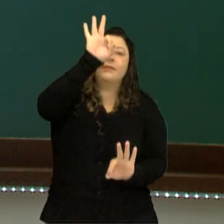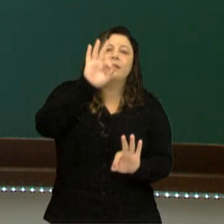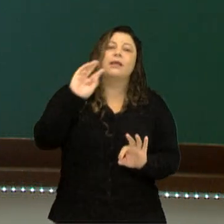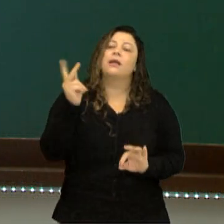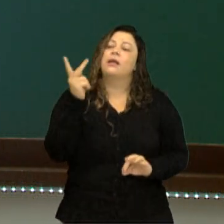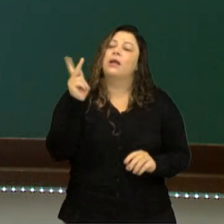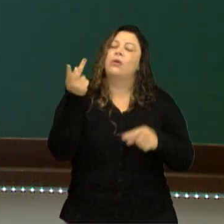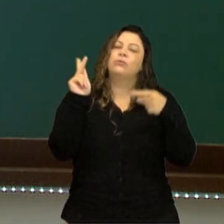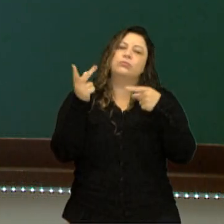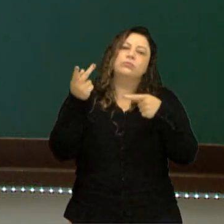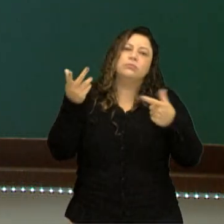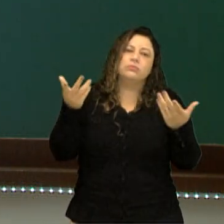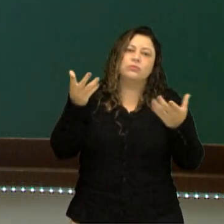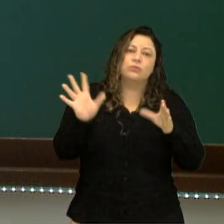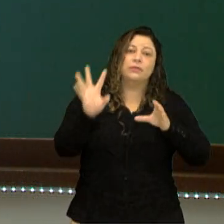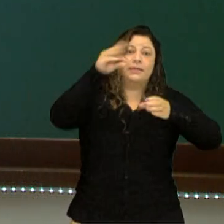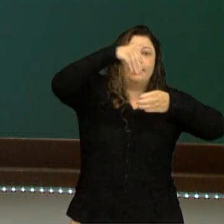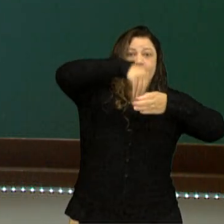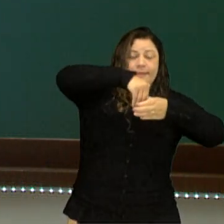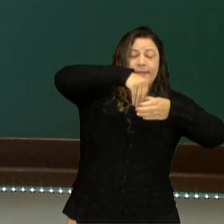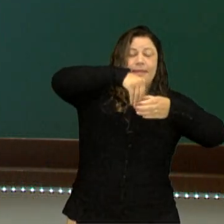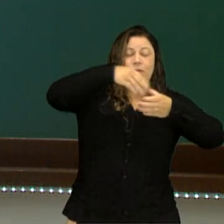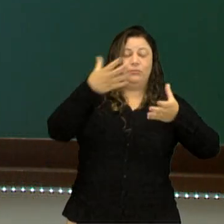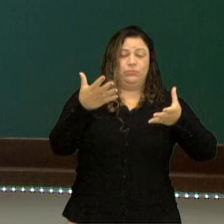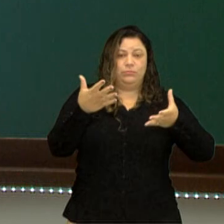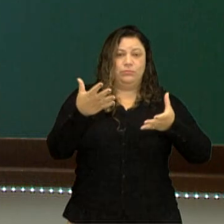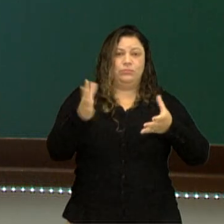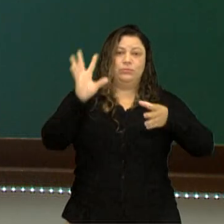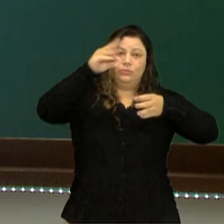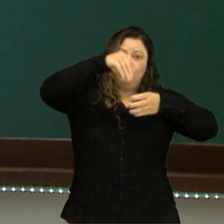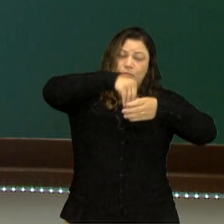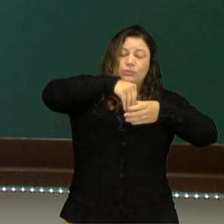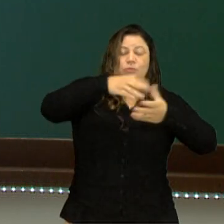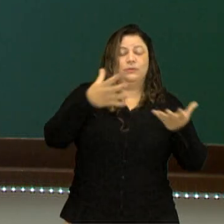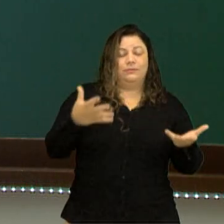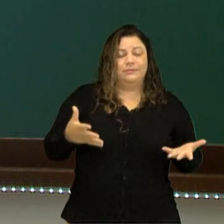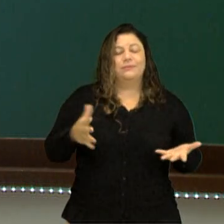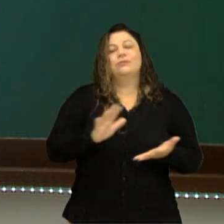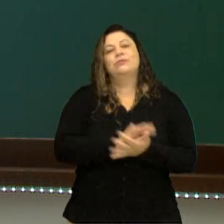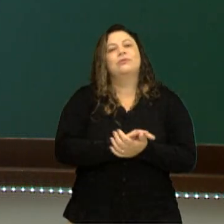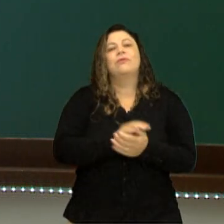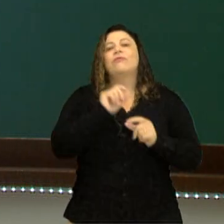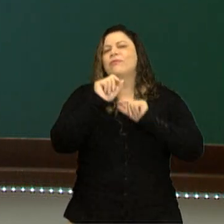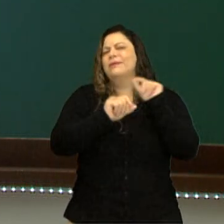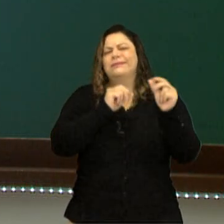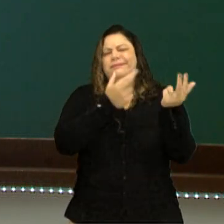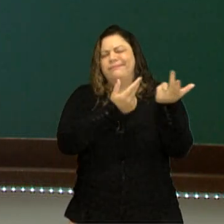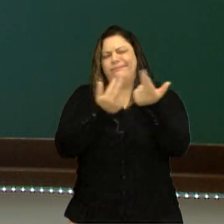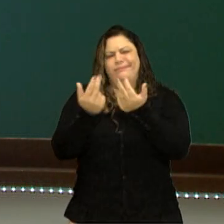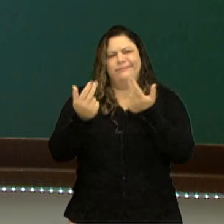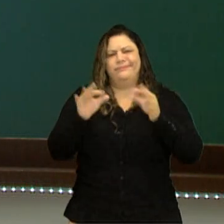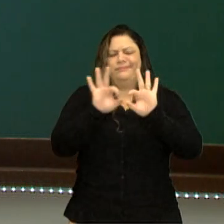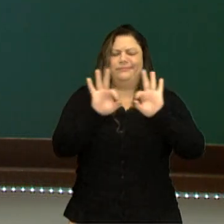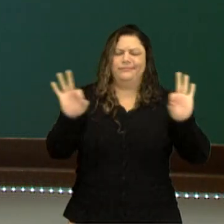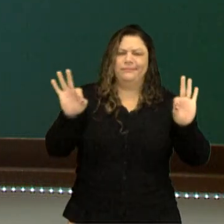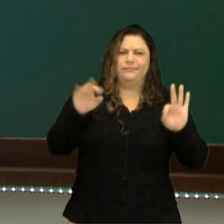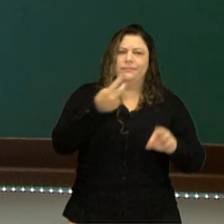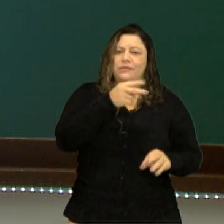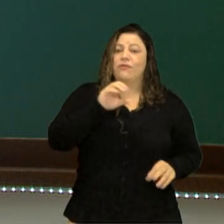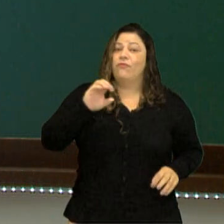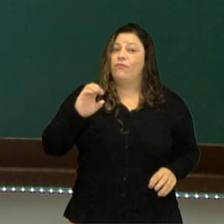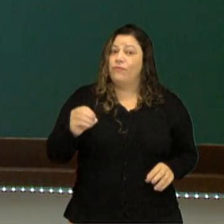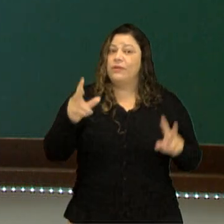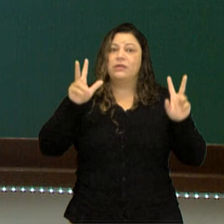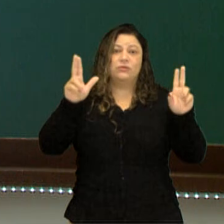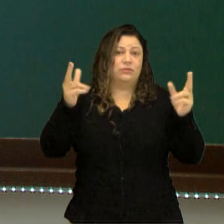quê? Se ela está dentro, está inscrita do nosso cubo, vai ser a mesma medida. Se aqui vale 20, aqui também